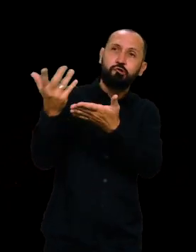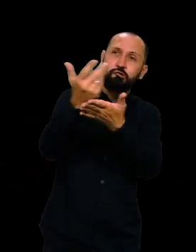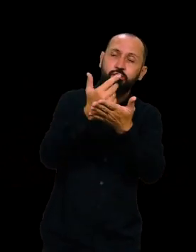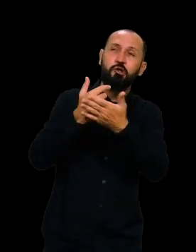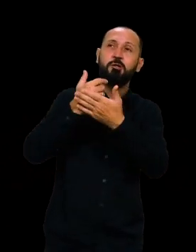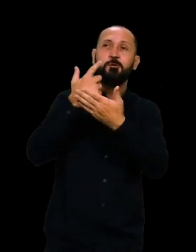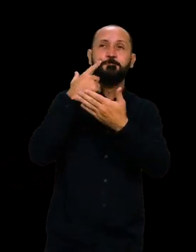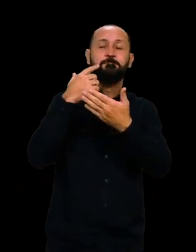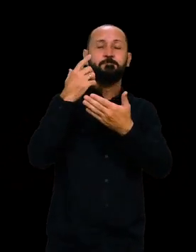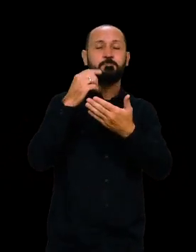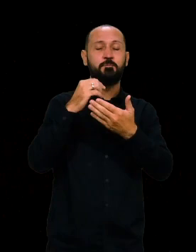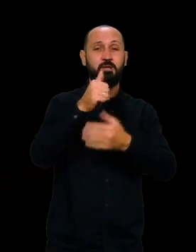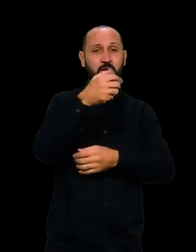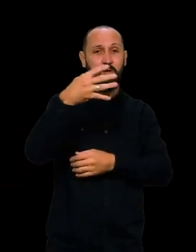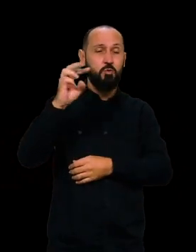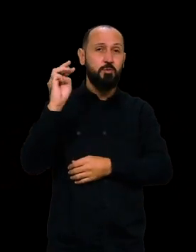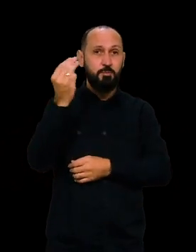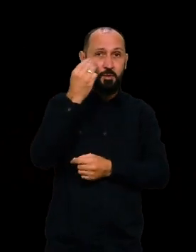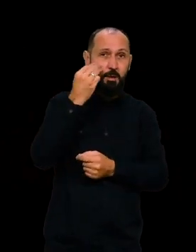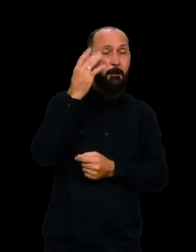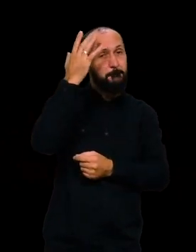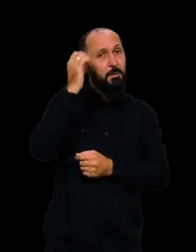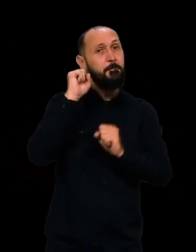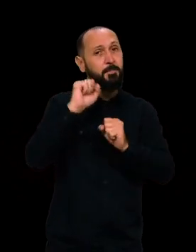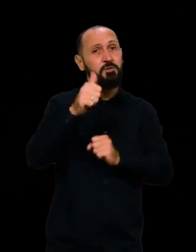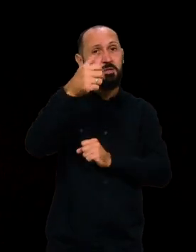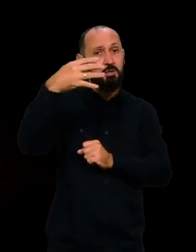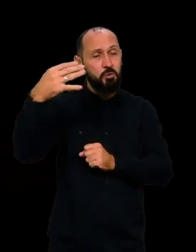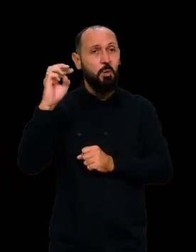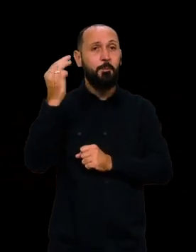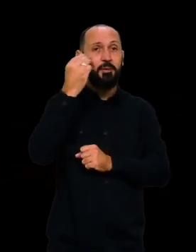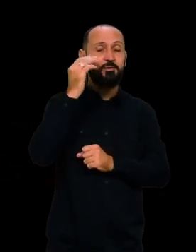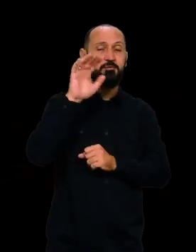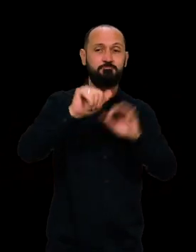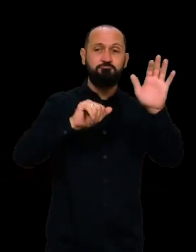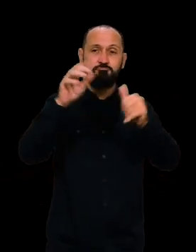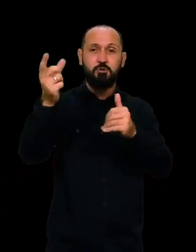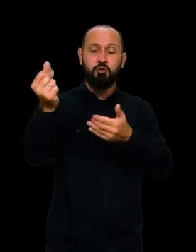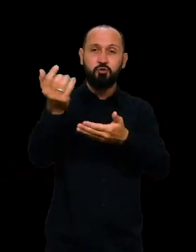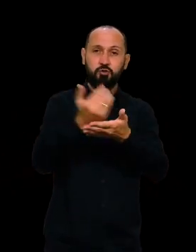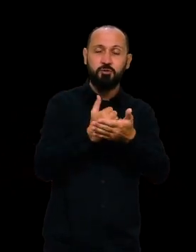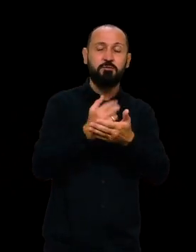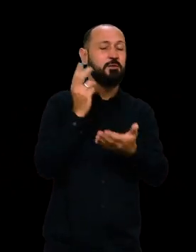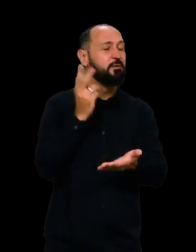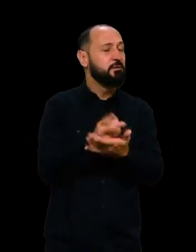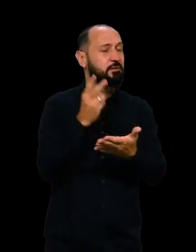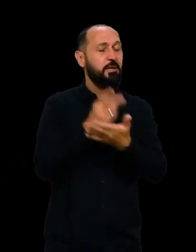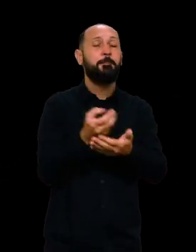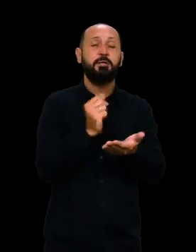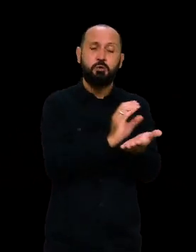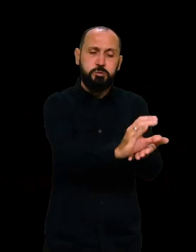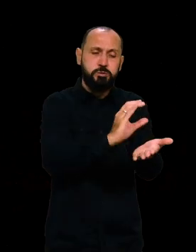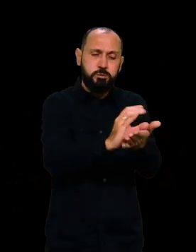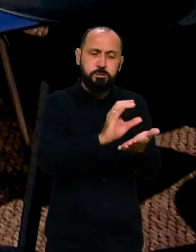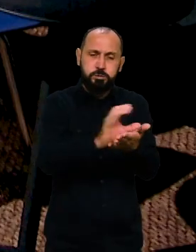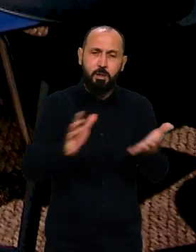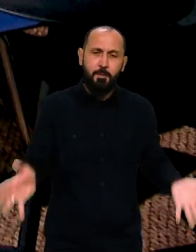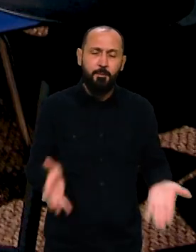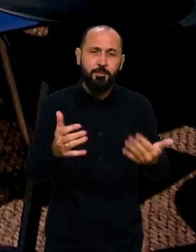mais recursos. Hoje são 14 milhões, amanhã podem ser mais 14. E é um investimento que não tem fim. É preciso,